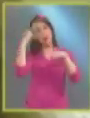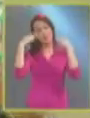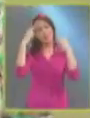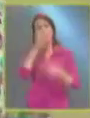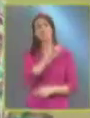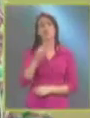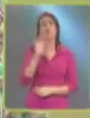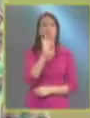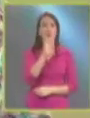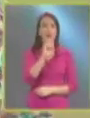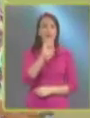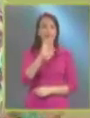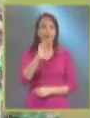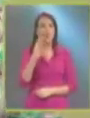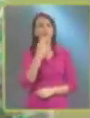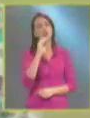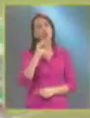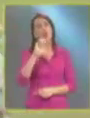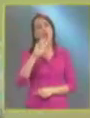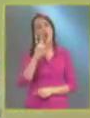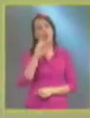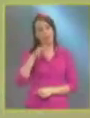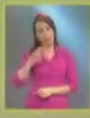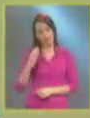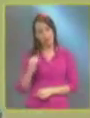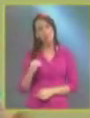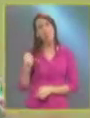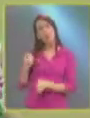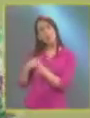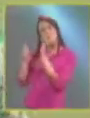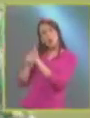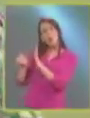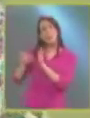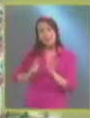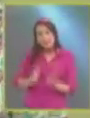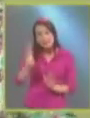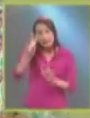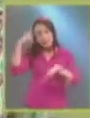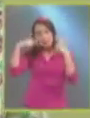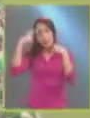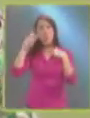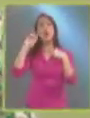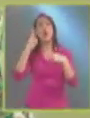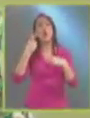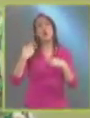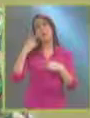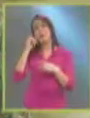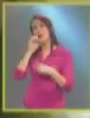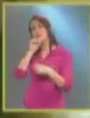Agora, isso é sempre feito ou os pais têm que procurar, saber, perguntar tudo mais? Ou já é